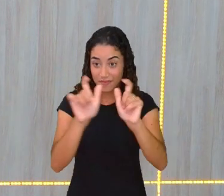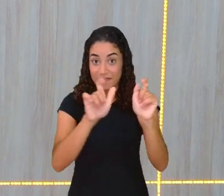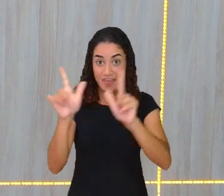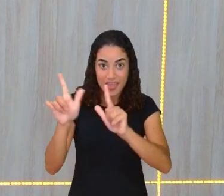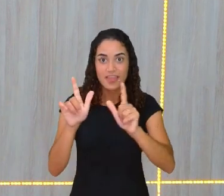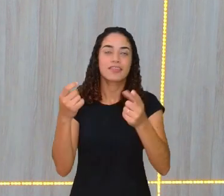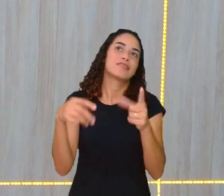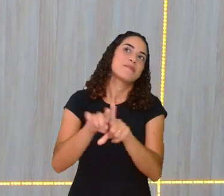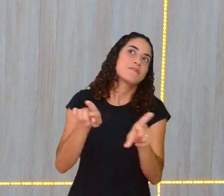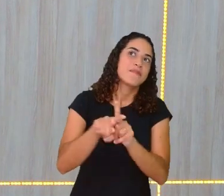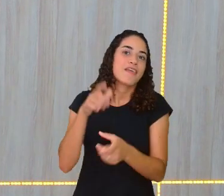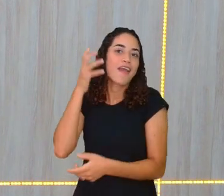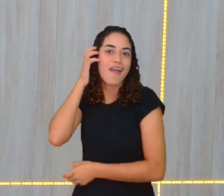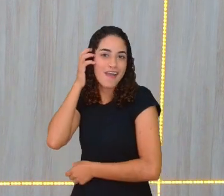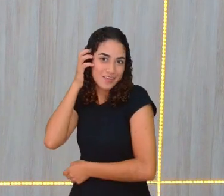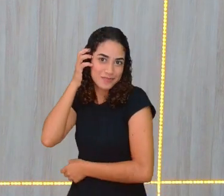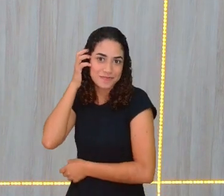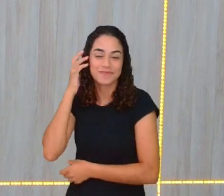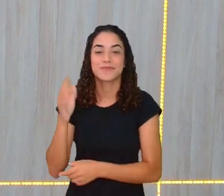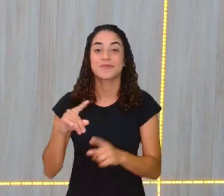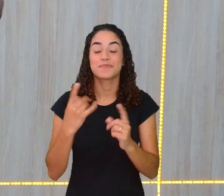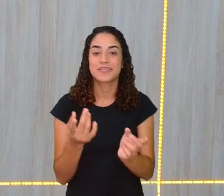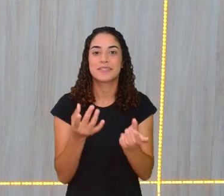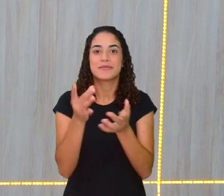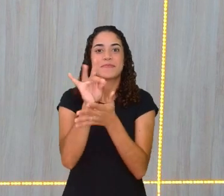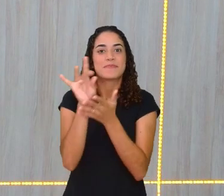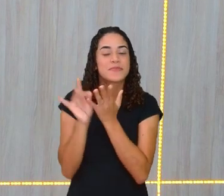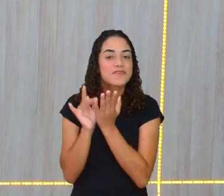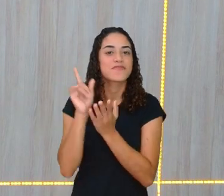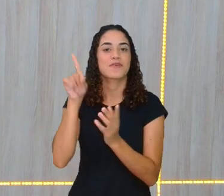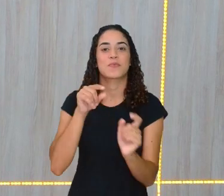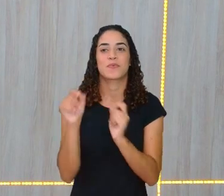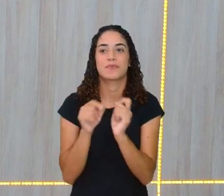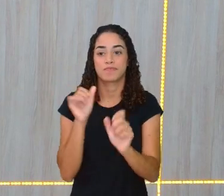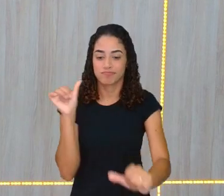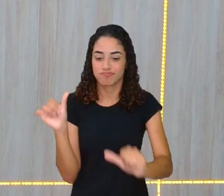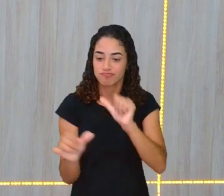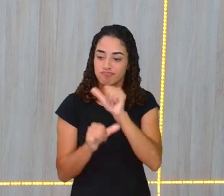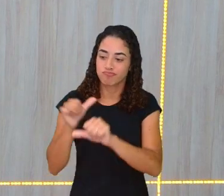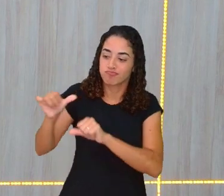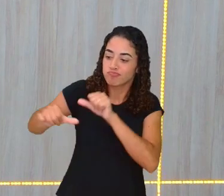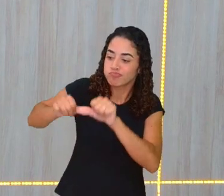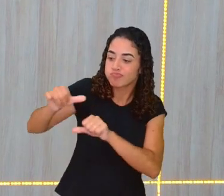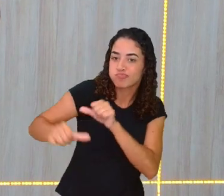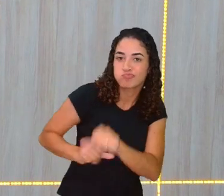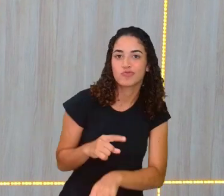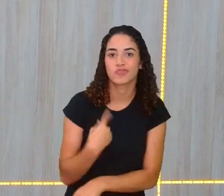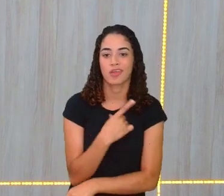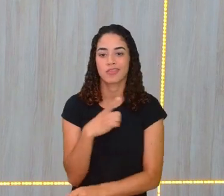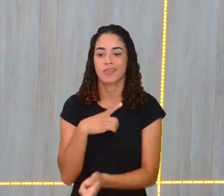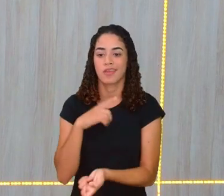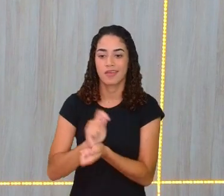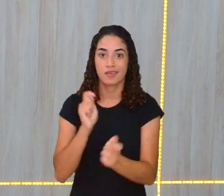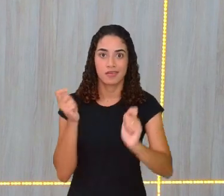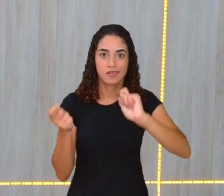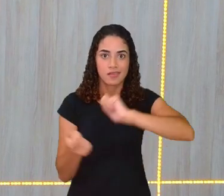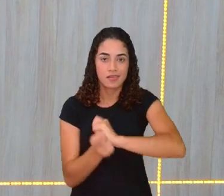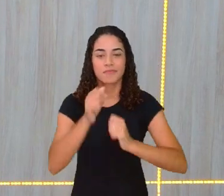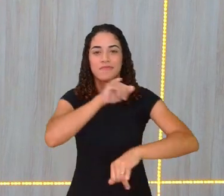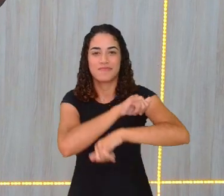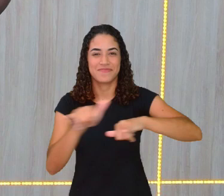no rádio, mais especificamente as mudanças, né, que ocorrem quando a gente tem a adaptabilidade da